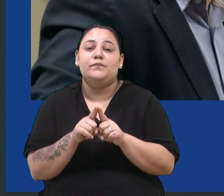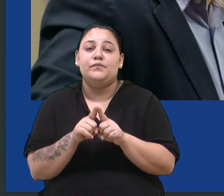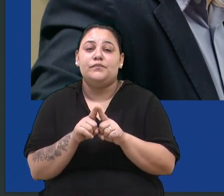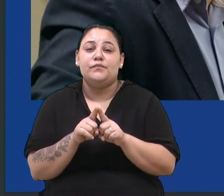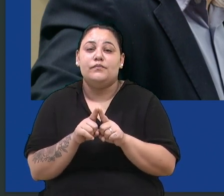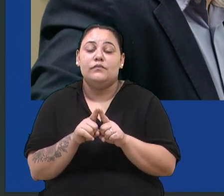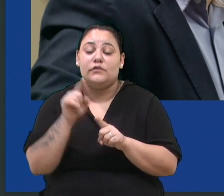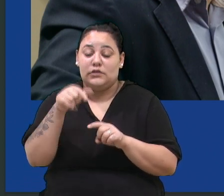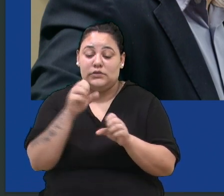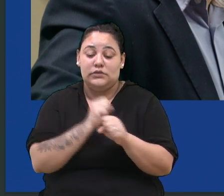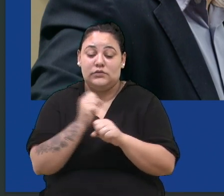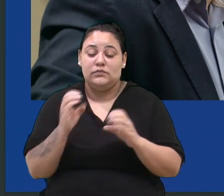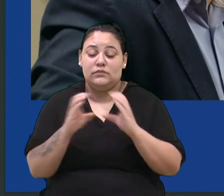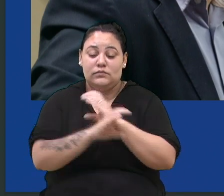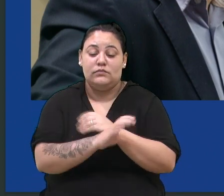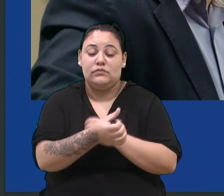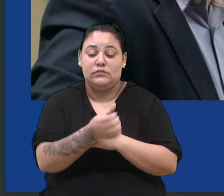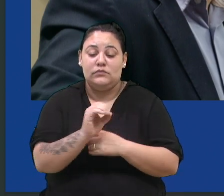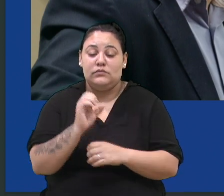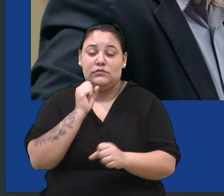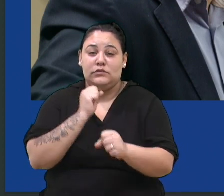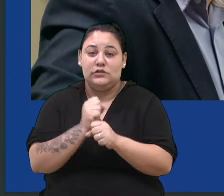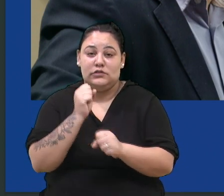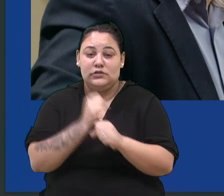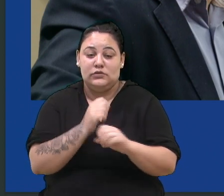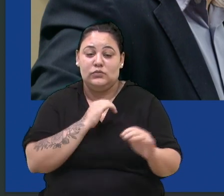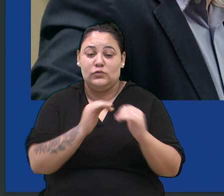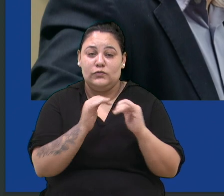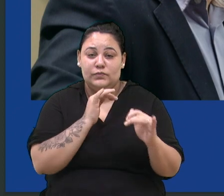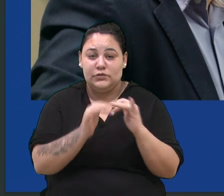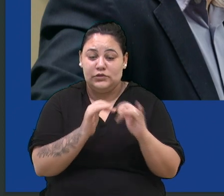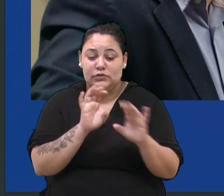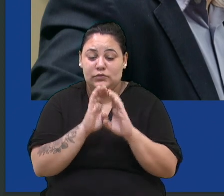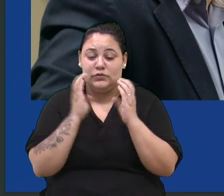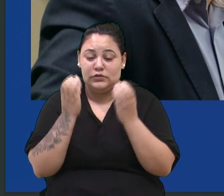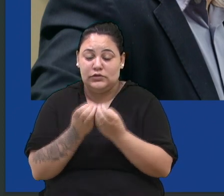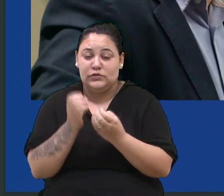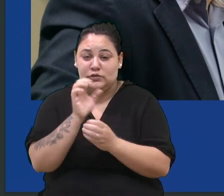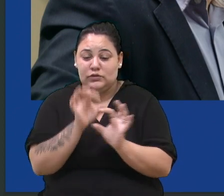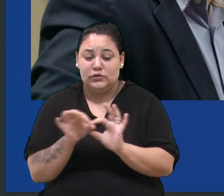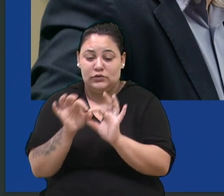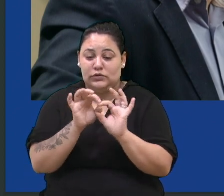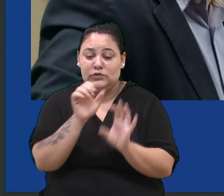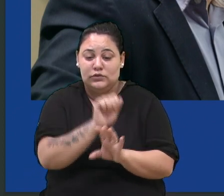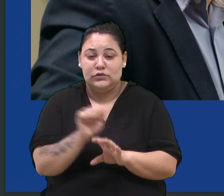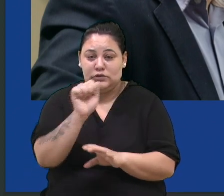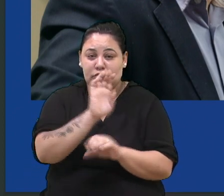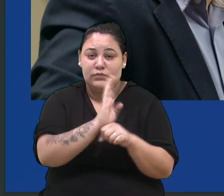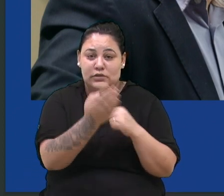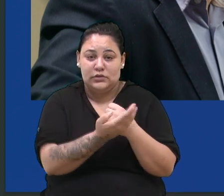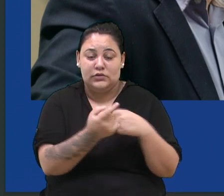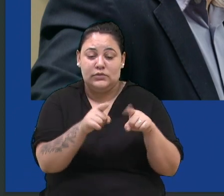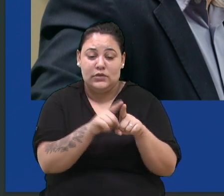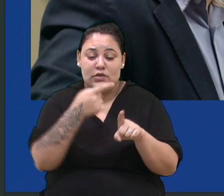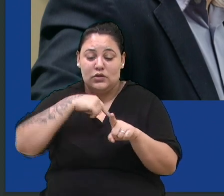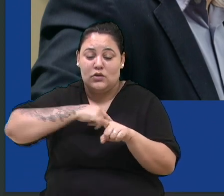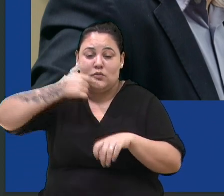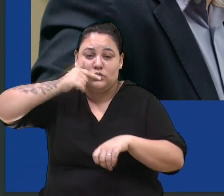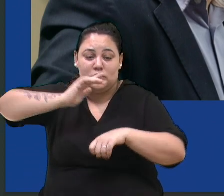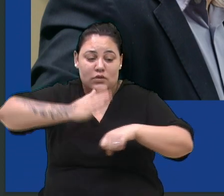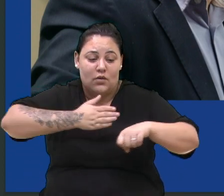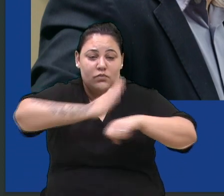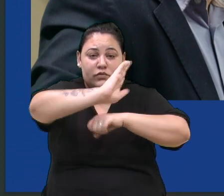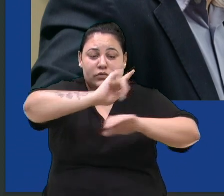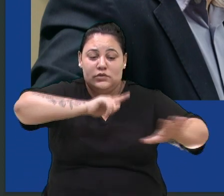esse ano completando 60 anos do movimento comunitário, da União das Associações de Bairro, conseguimos a aprovação, então, da